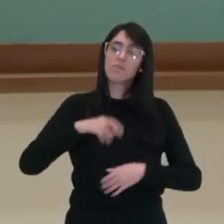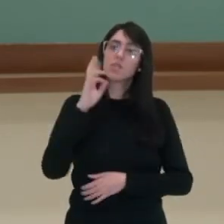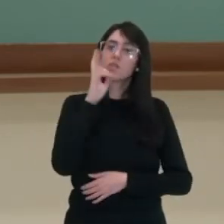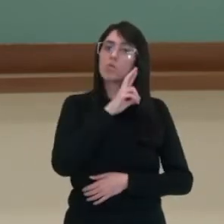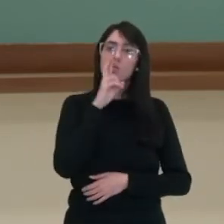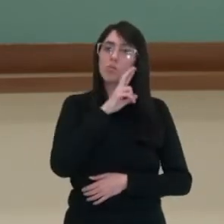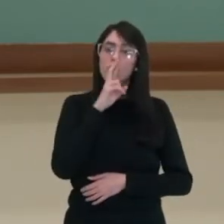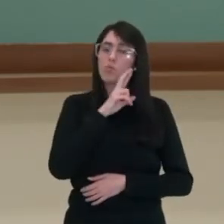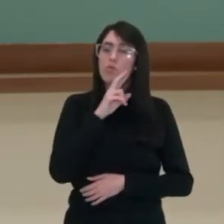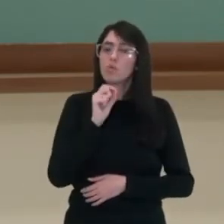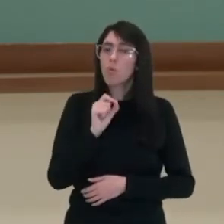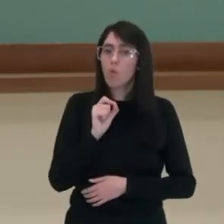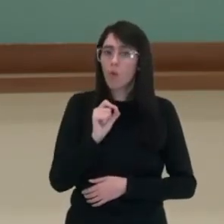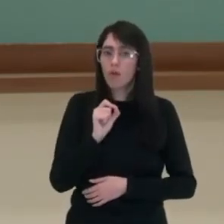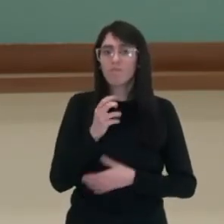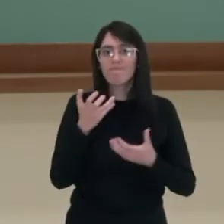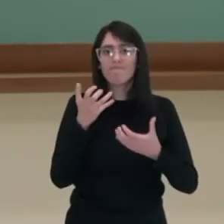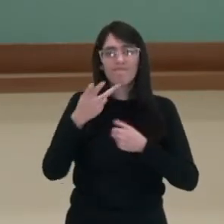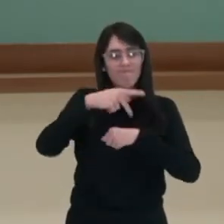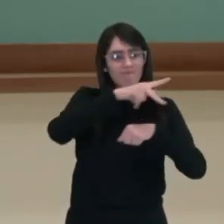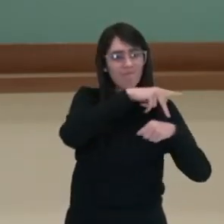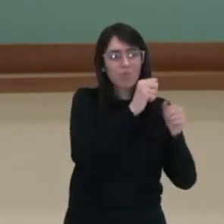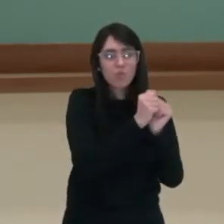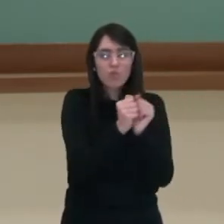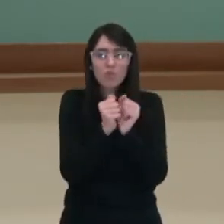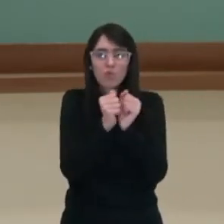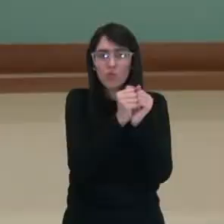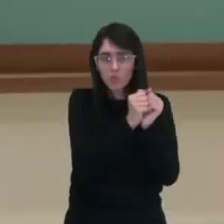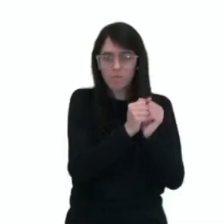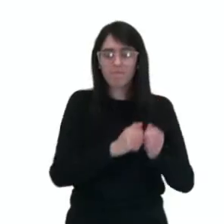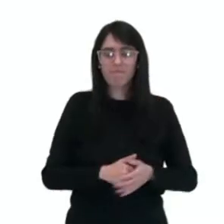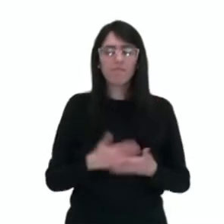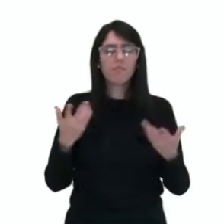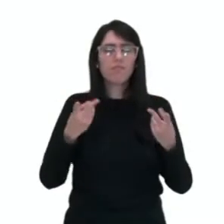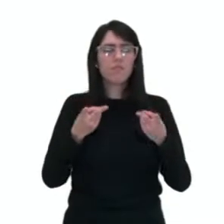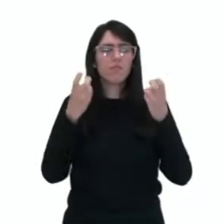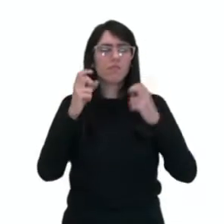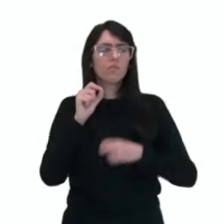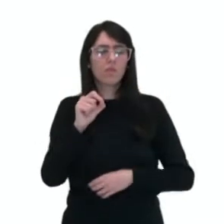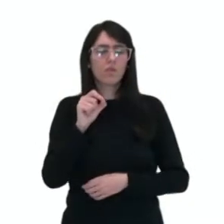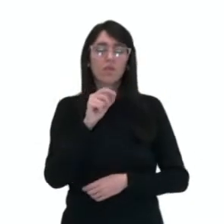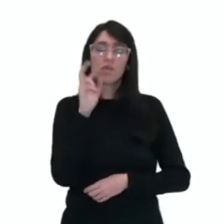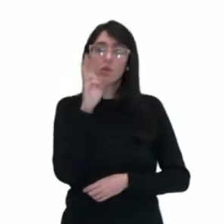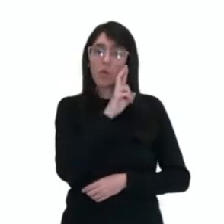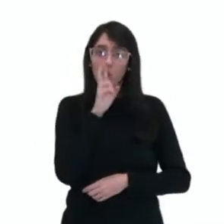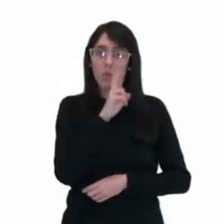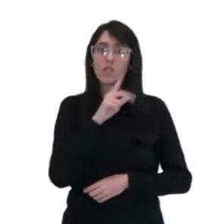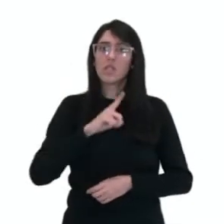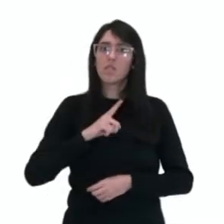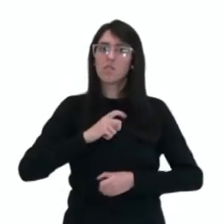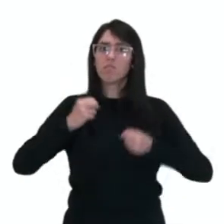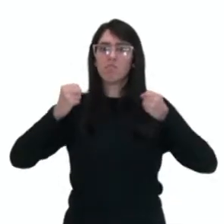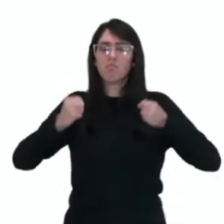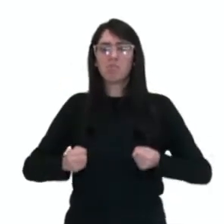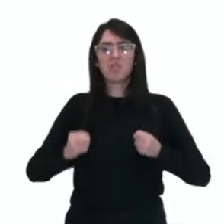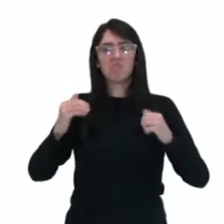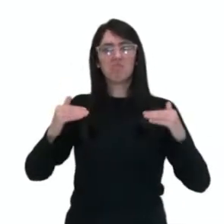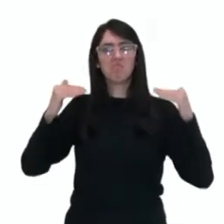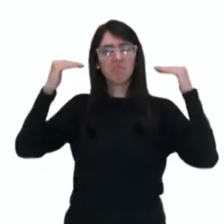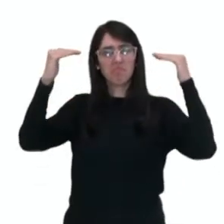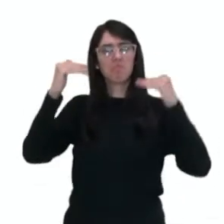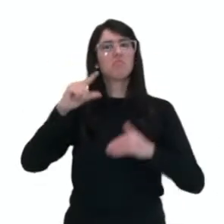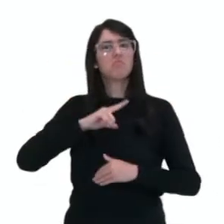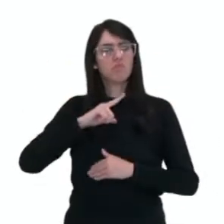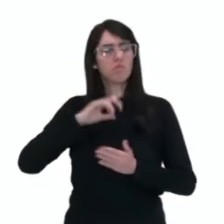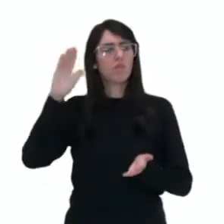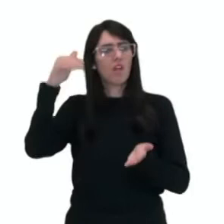de agregar essas nações próximas de si. E aí a gente percebe que a Rússia então tem esse poder, ela acaba tendo ainda hoje